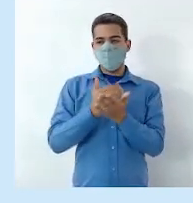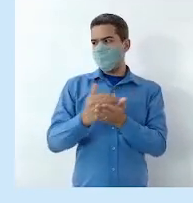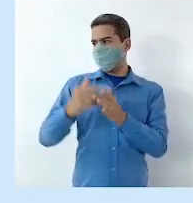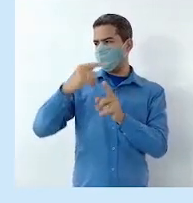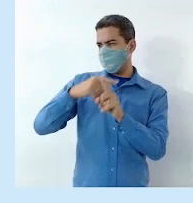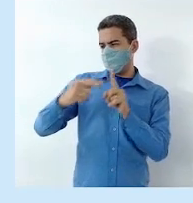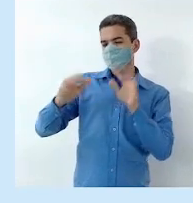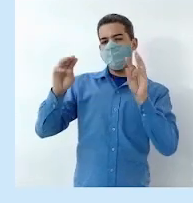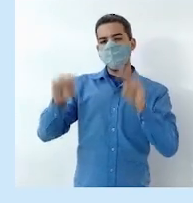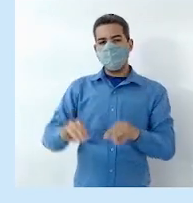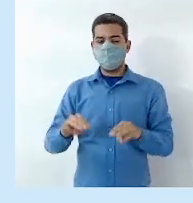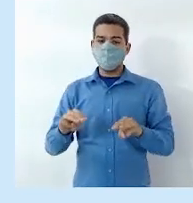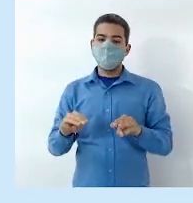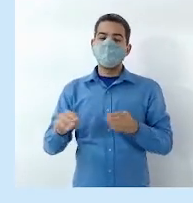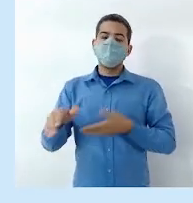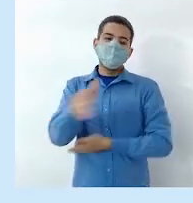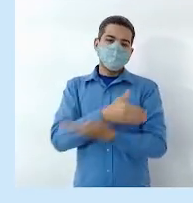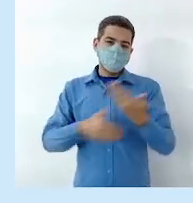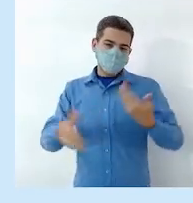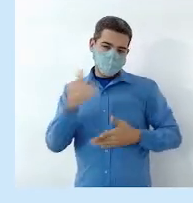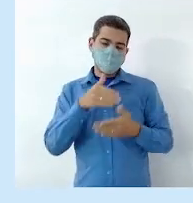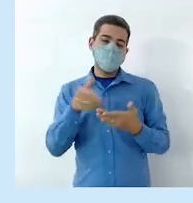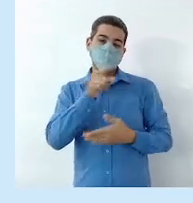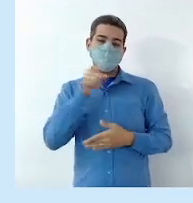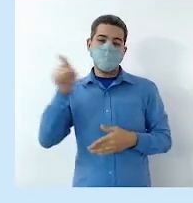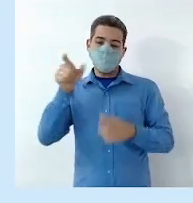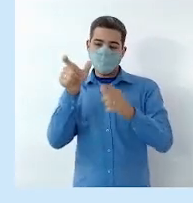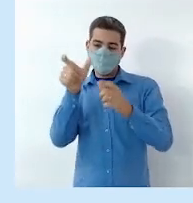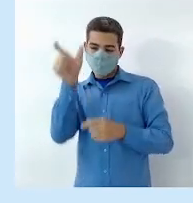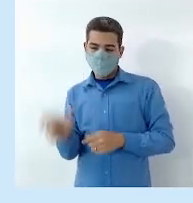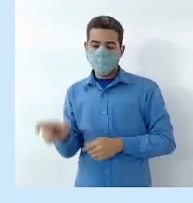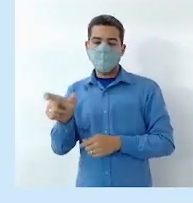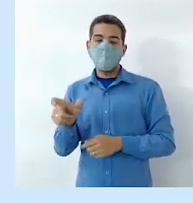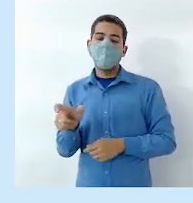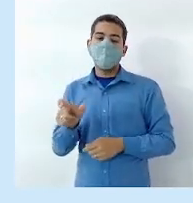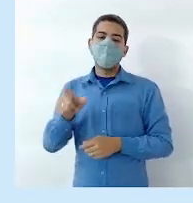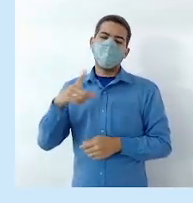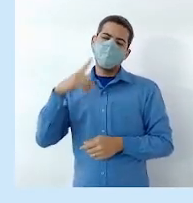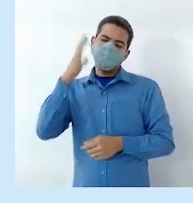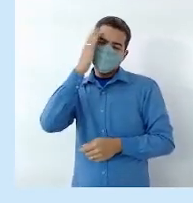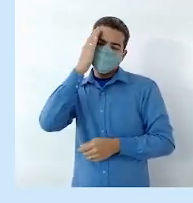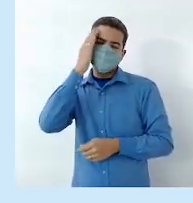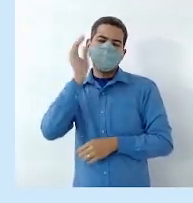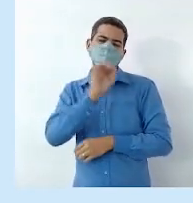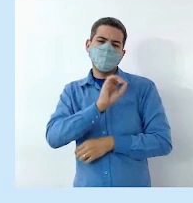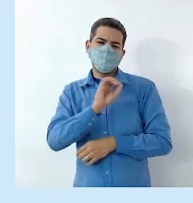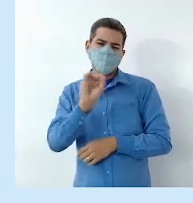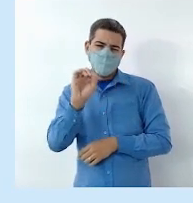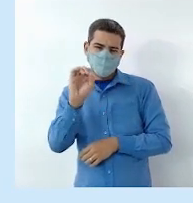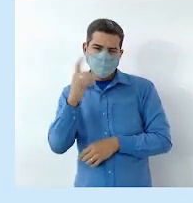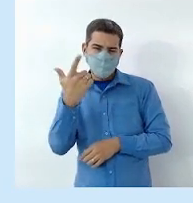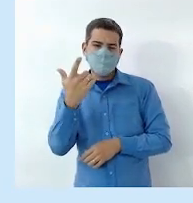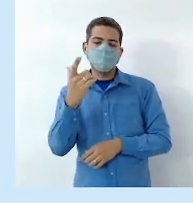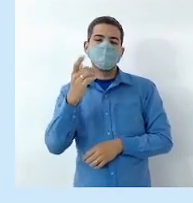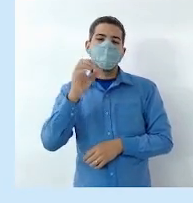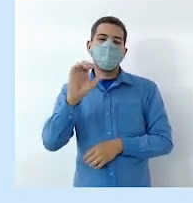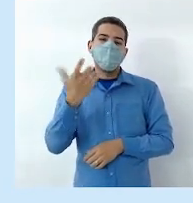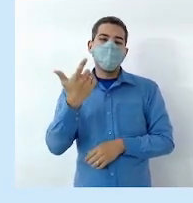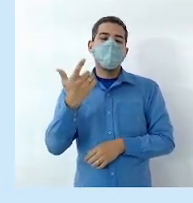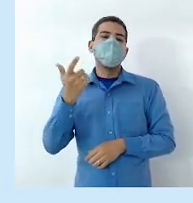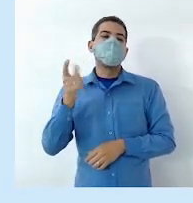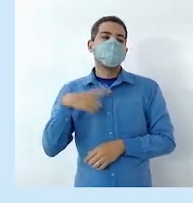meio e fim das relações entre os personagens. É óbvio que em alguns momentos a gente vai encontrar na narração